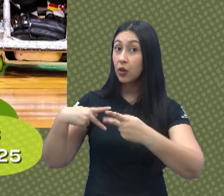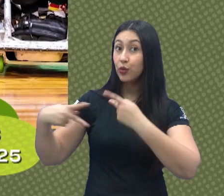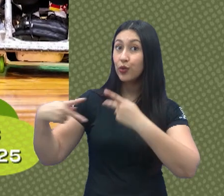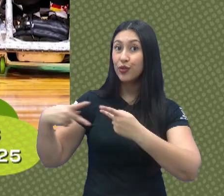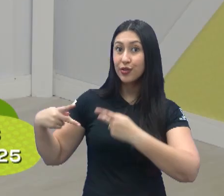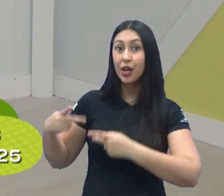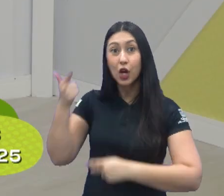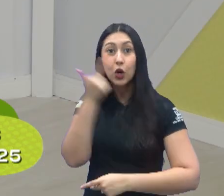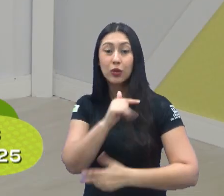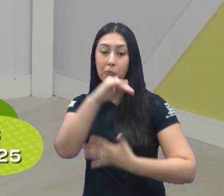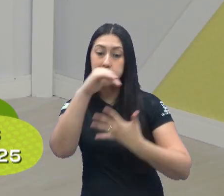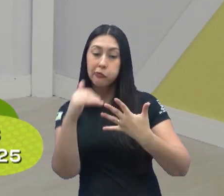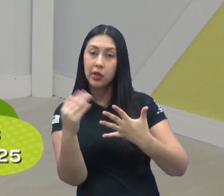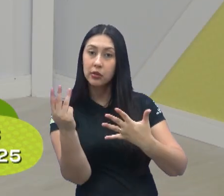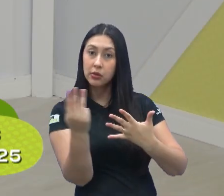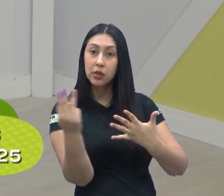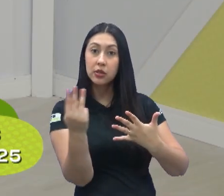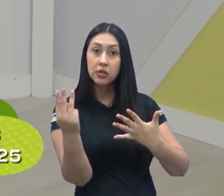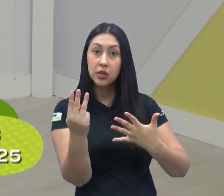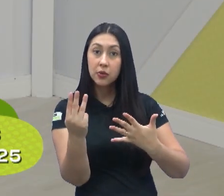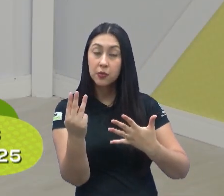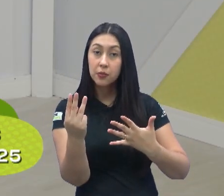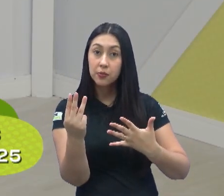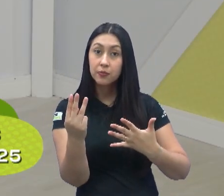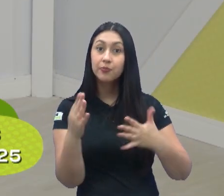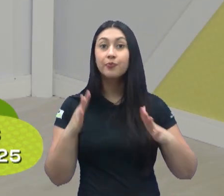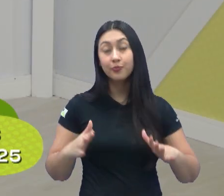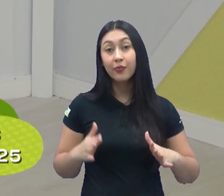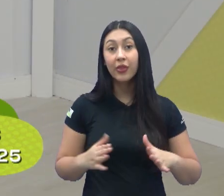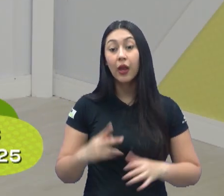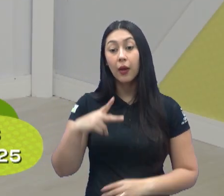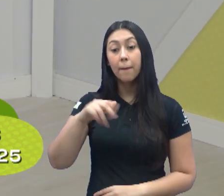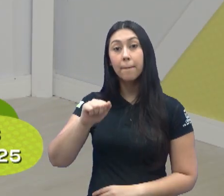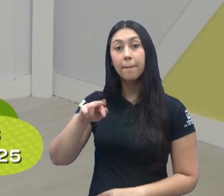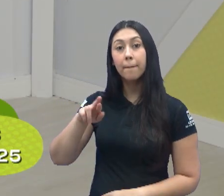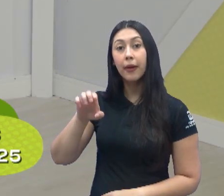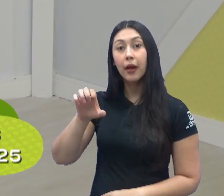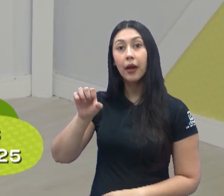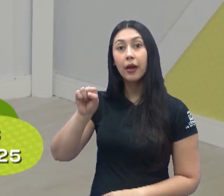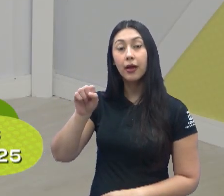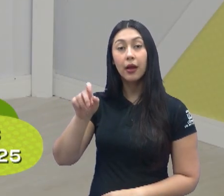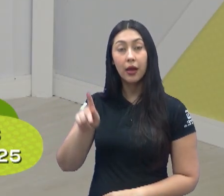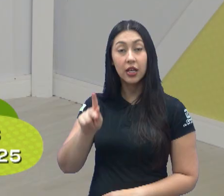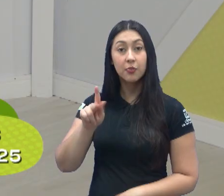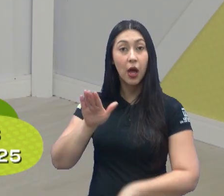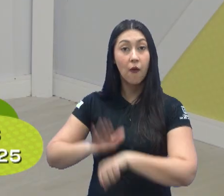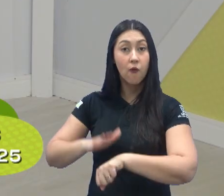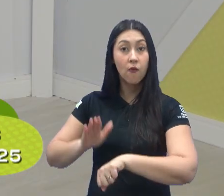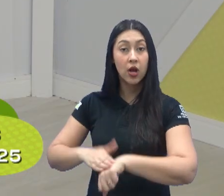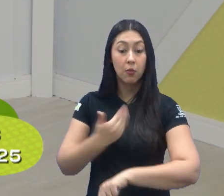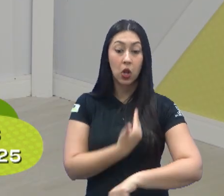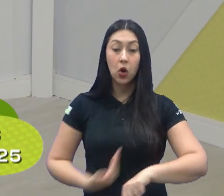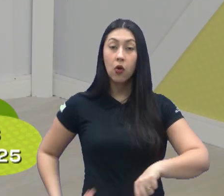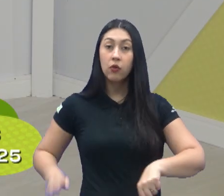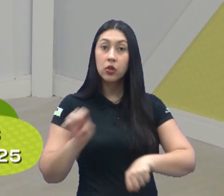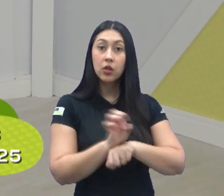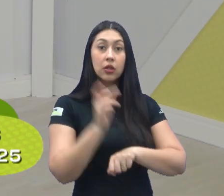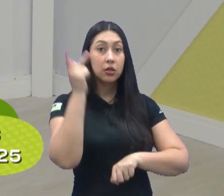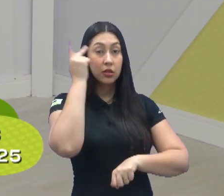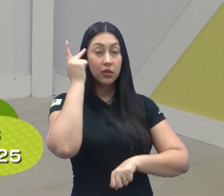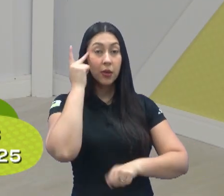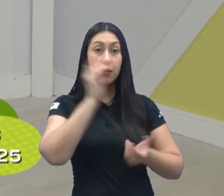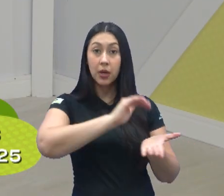na terceira colocação geral. O Paresp é promovido pelo governo do estado de São Paulo por meio da Secretaria de Estado